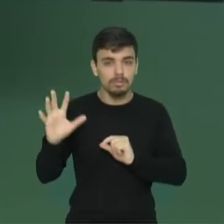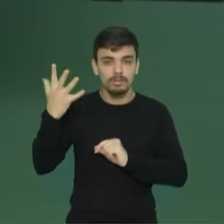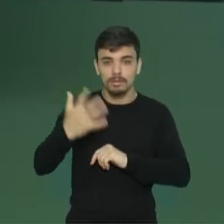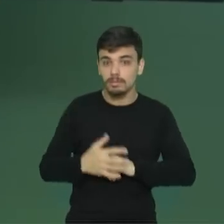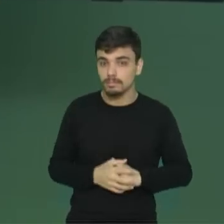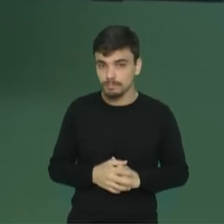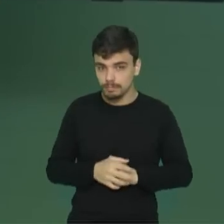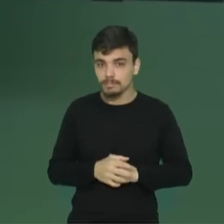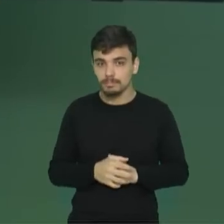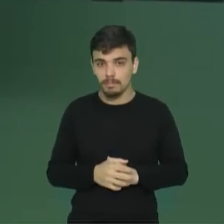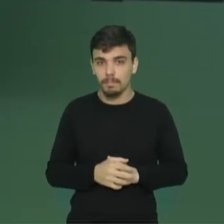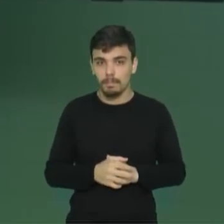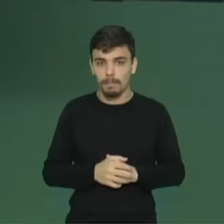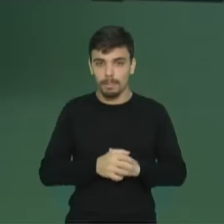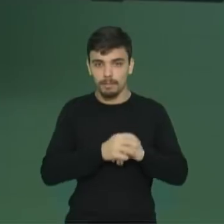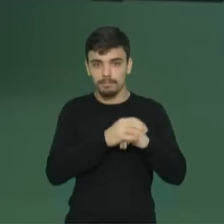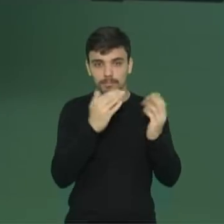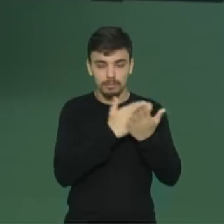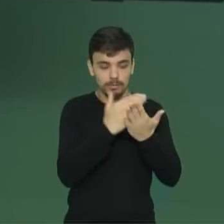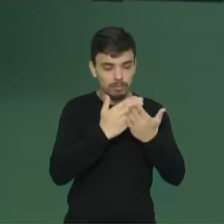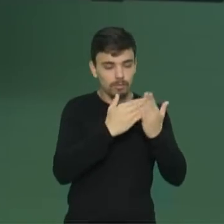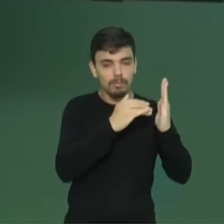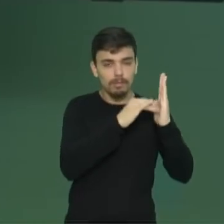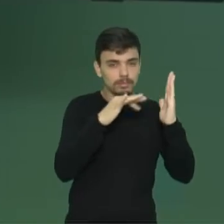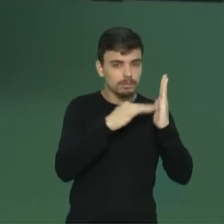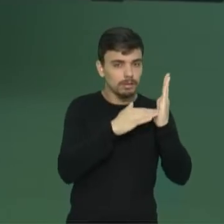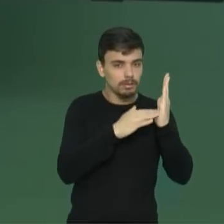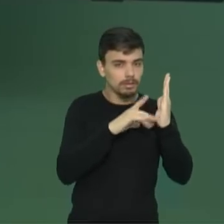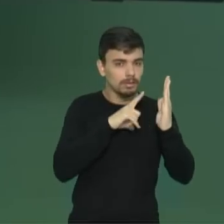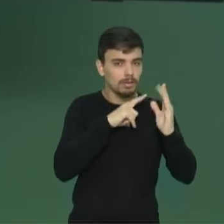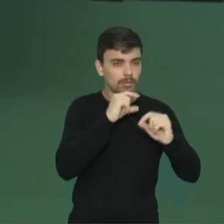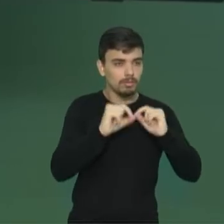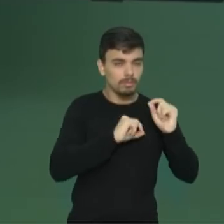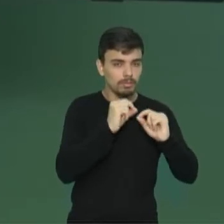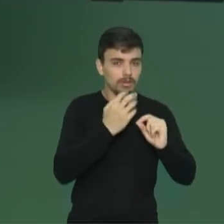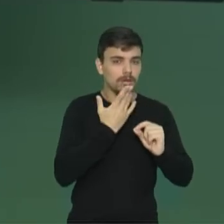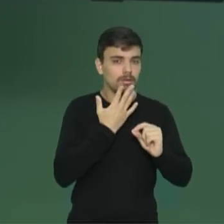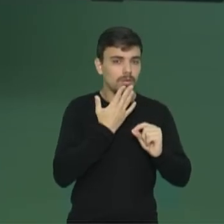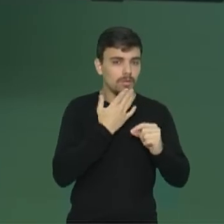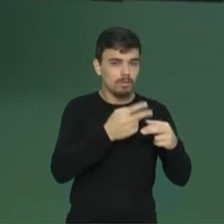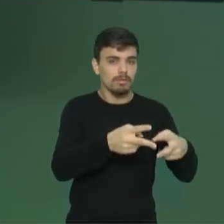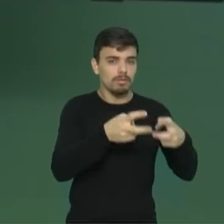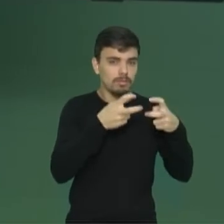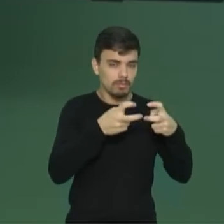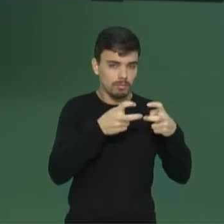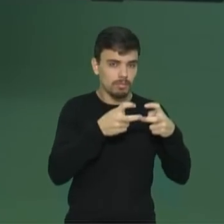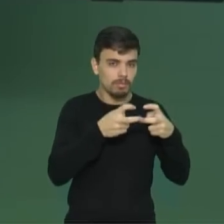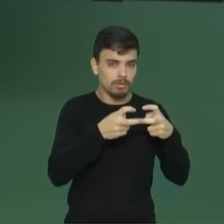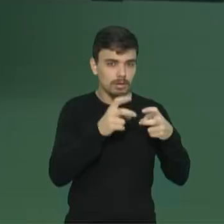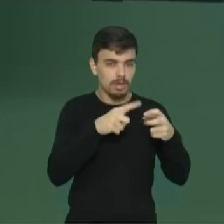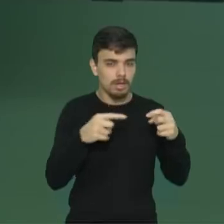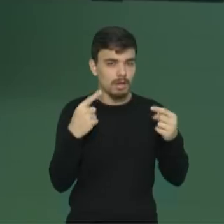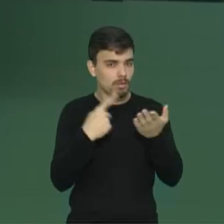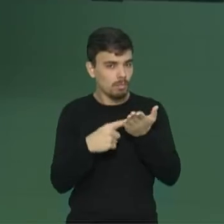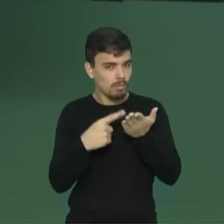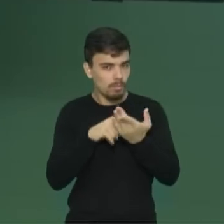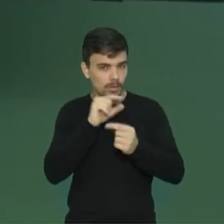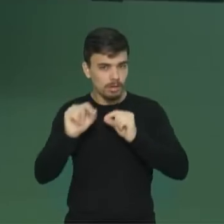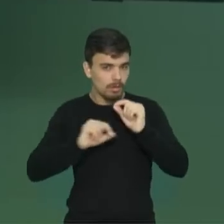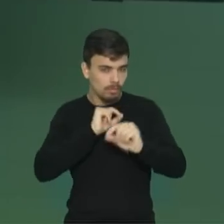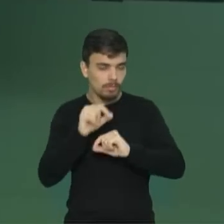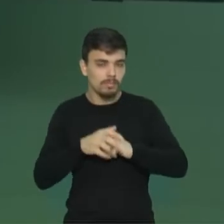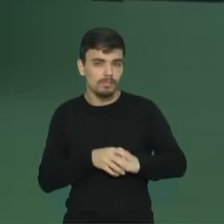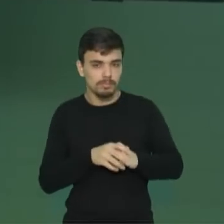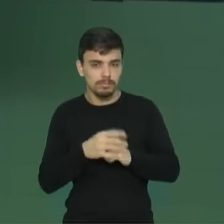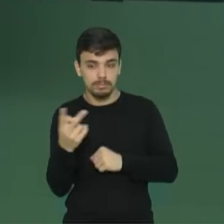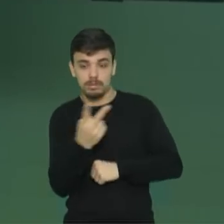ter? No ponto de encontro, uma sobreposição, onde a cor percebida é a combinação